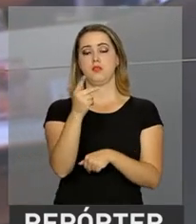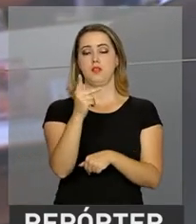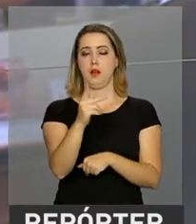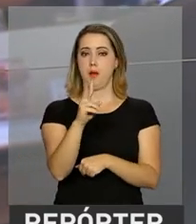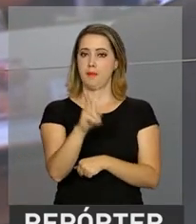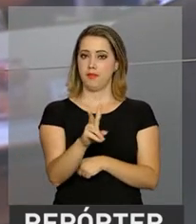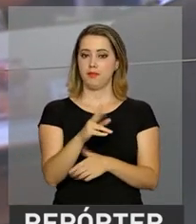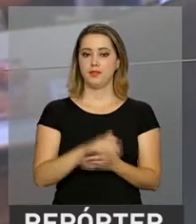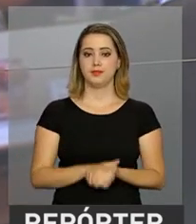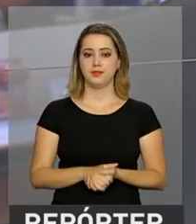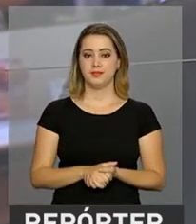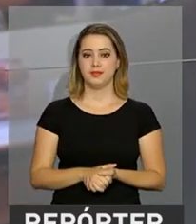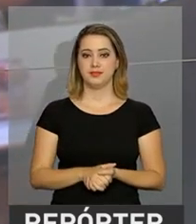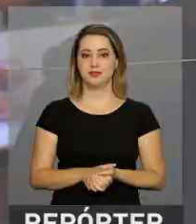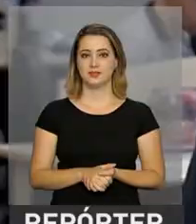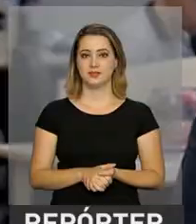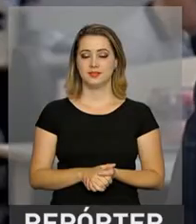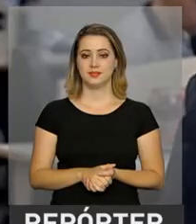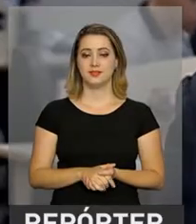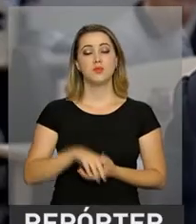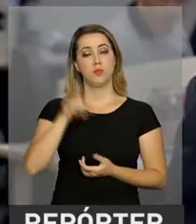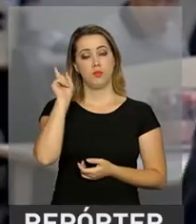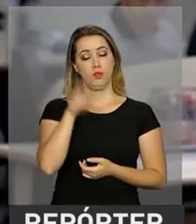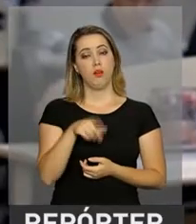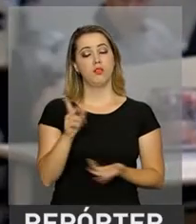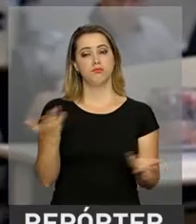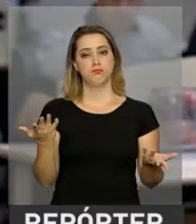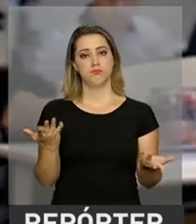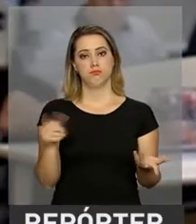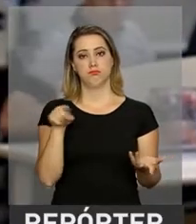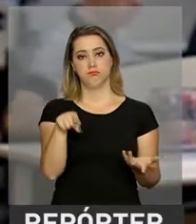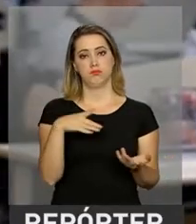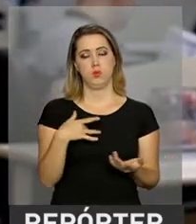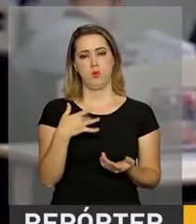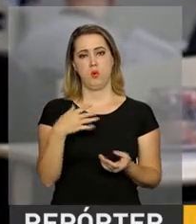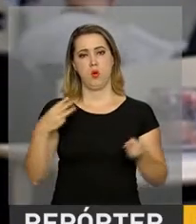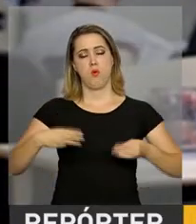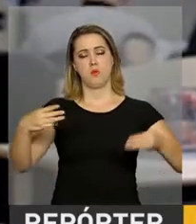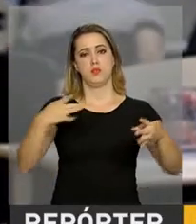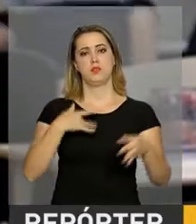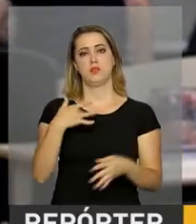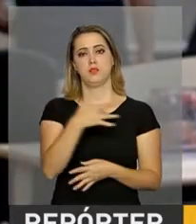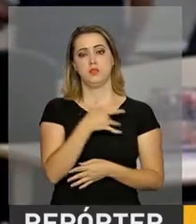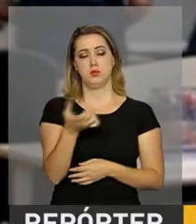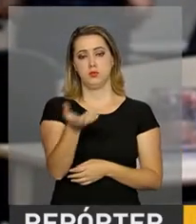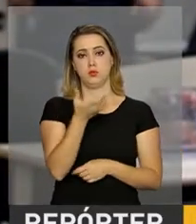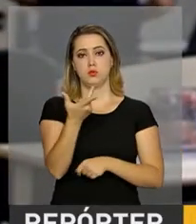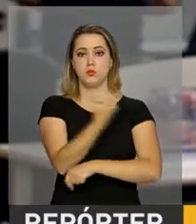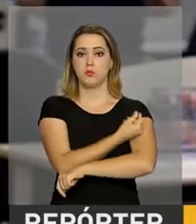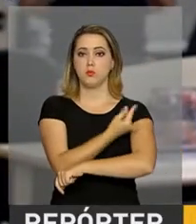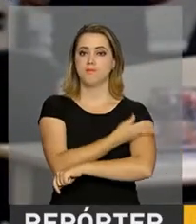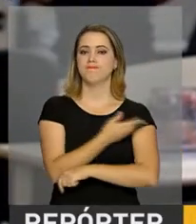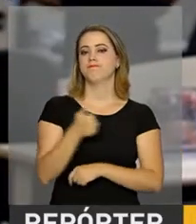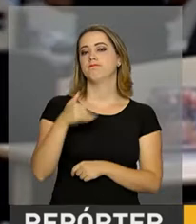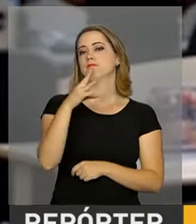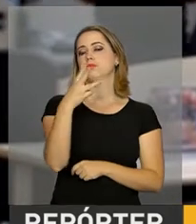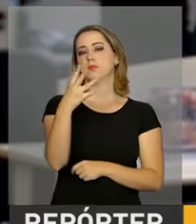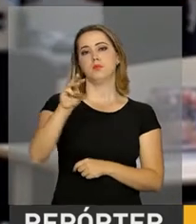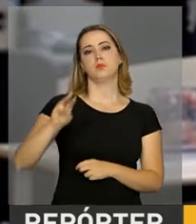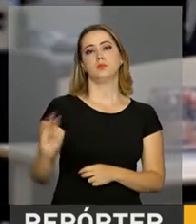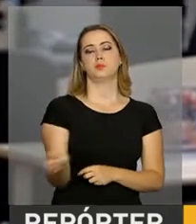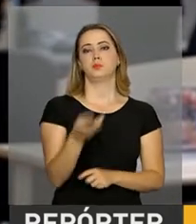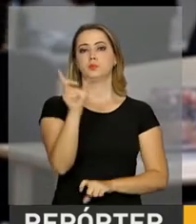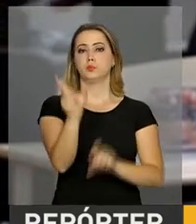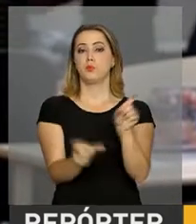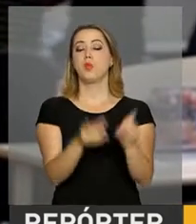Olá, mais uma vez, Roberto. É isso mesmo. A intenção do Ministério da Saúde é vacinar este ano contra o HPV mais de 3 milhões e 600